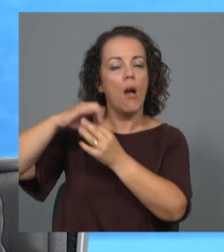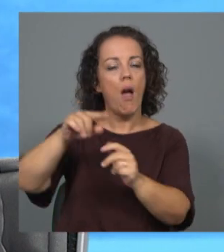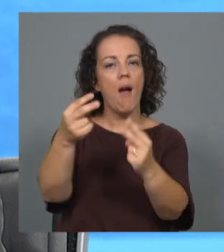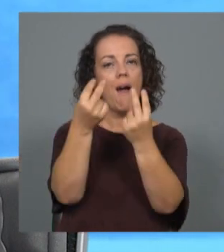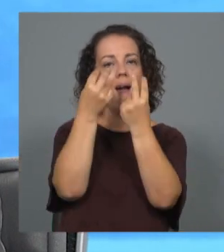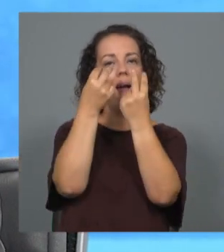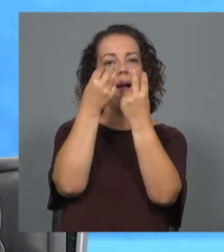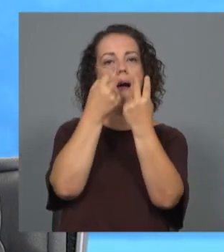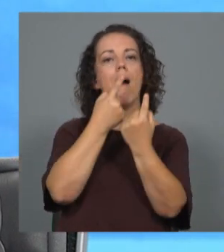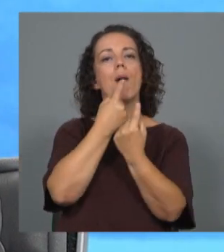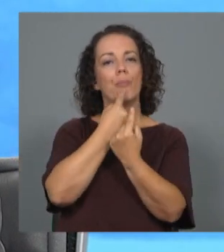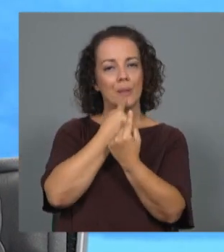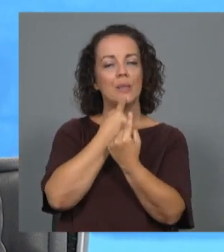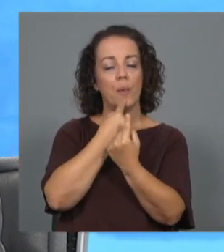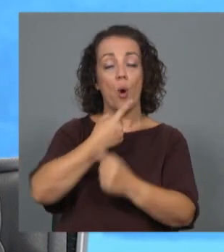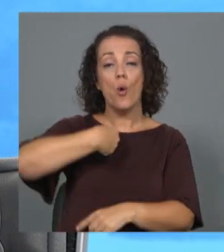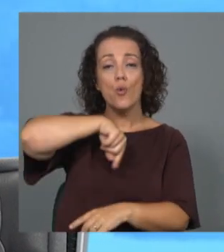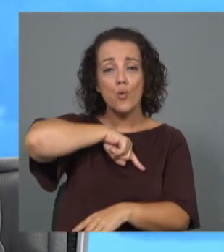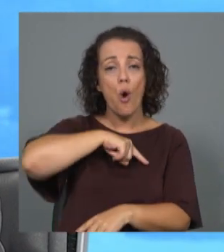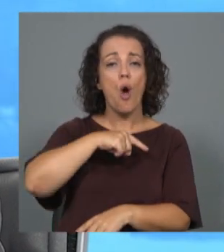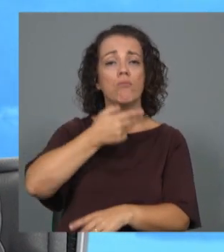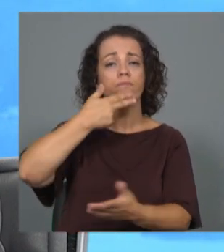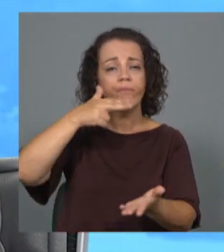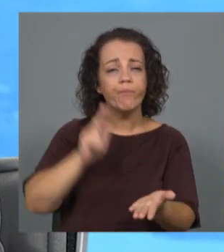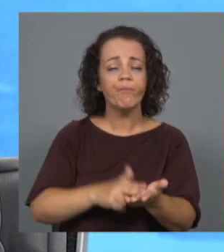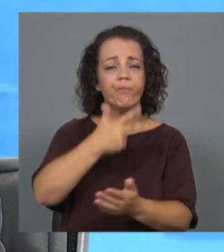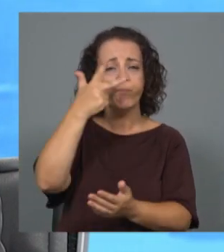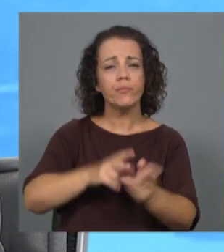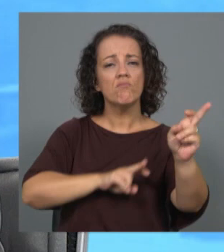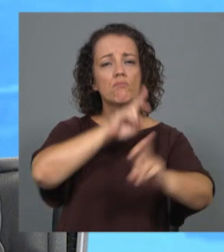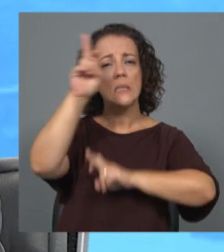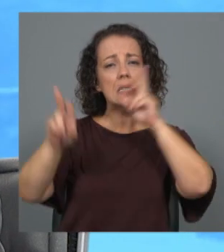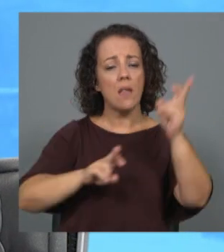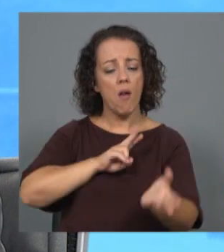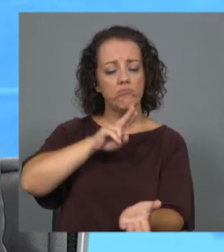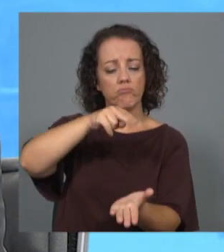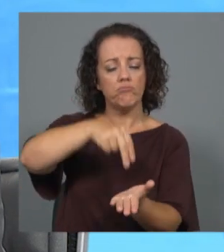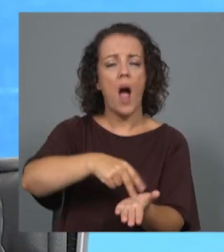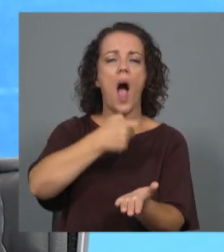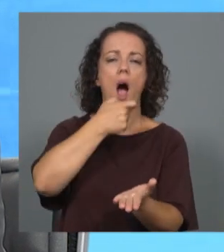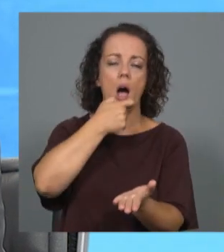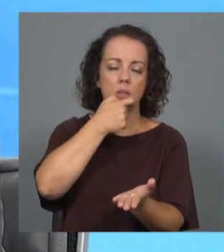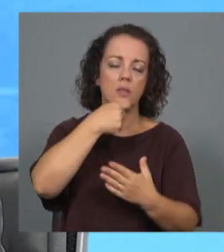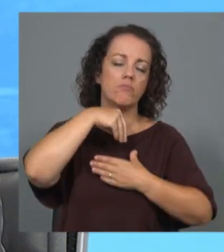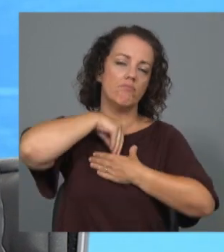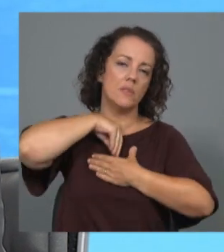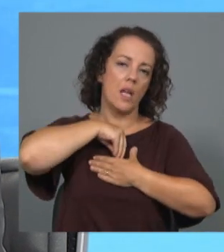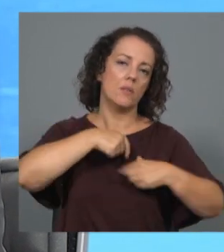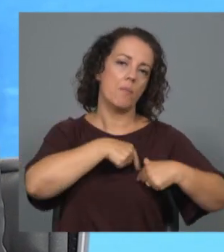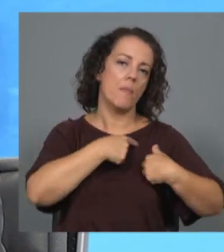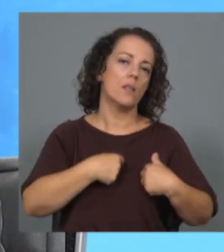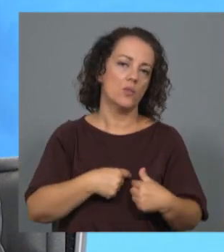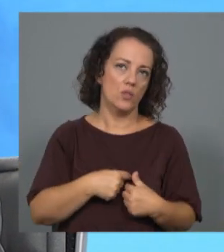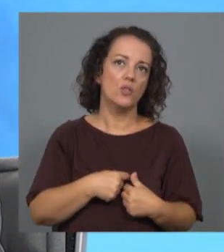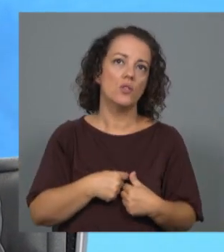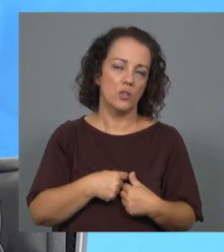verdadeiramente discípulos missionários se somos apaixonados. Se isso realmente nos queima cá por dentro de tal forma